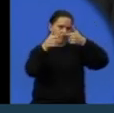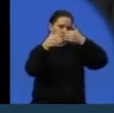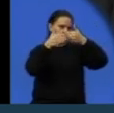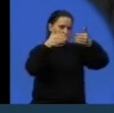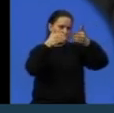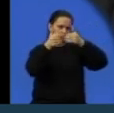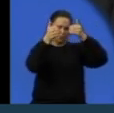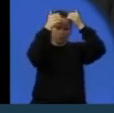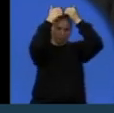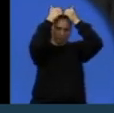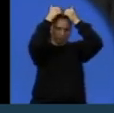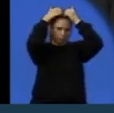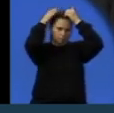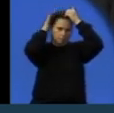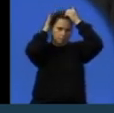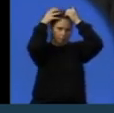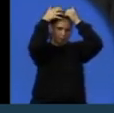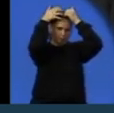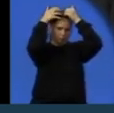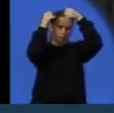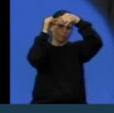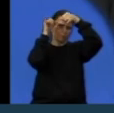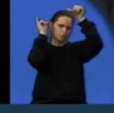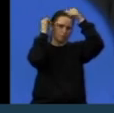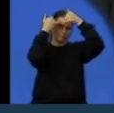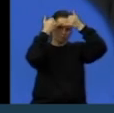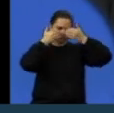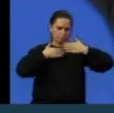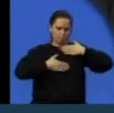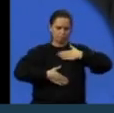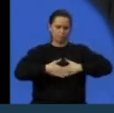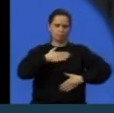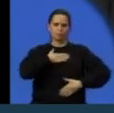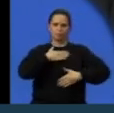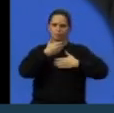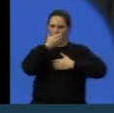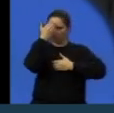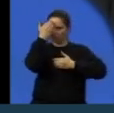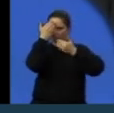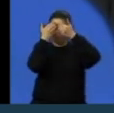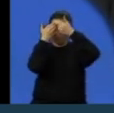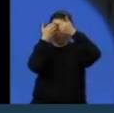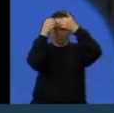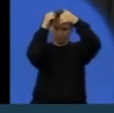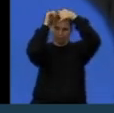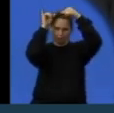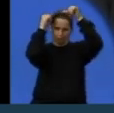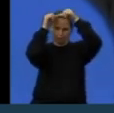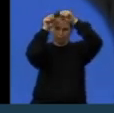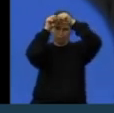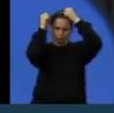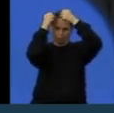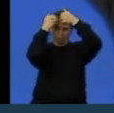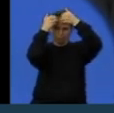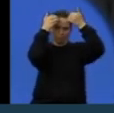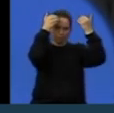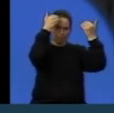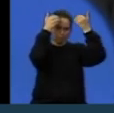do cérebro, a sequela ou os sinais serão de outro lado do corpo e de forma